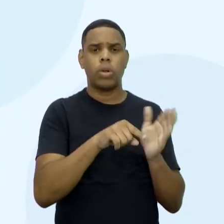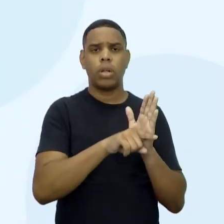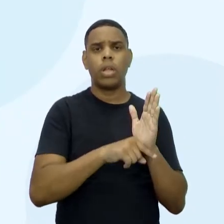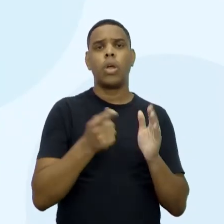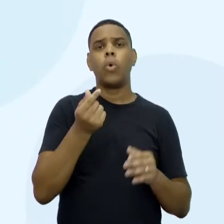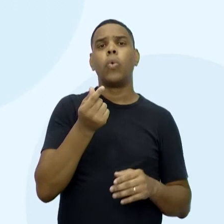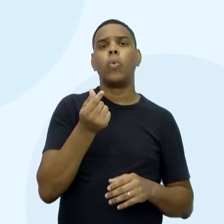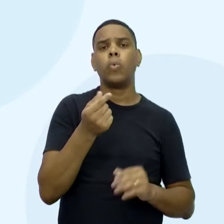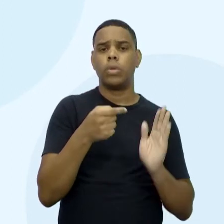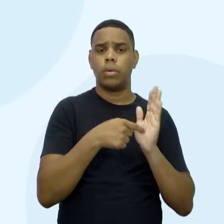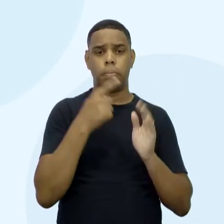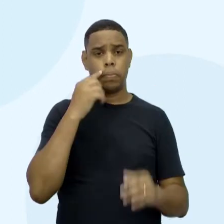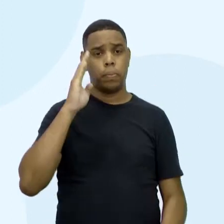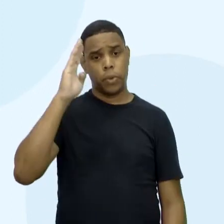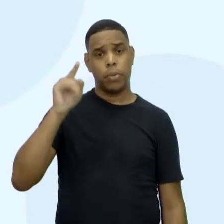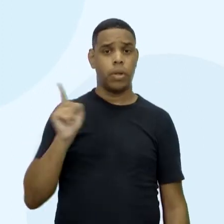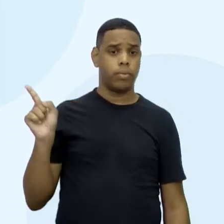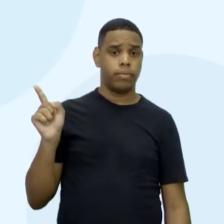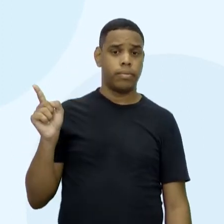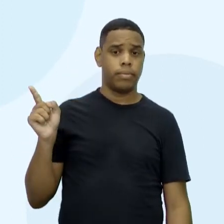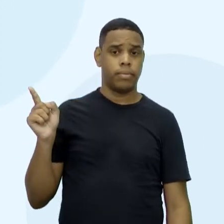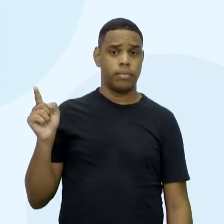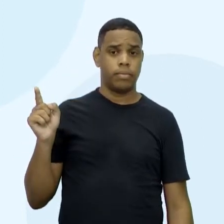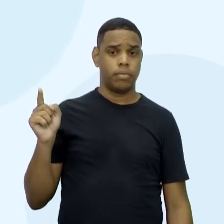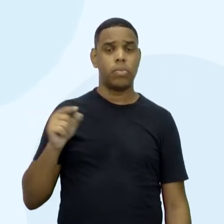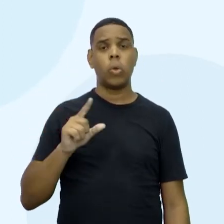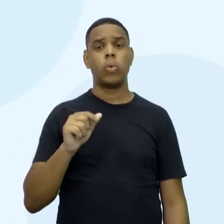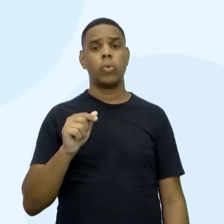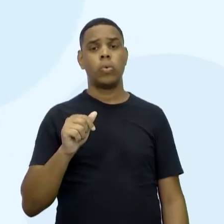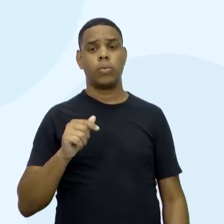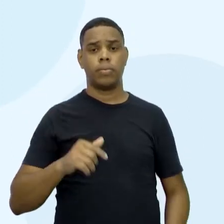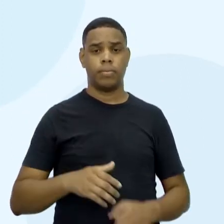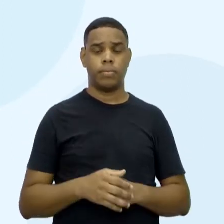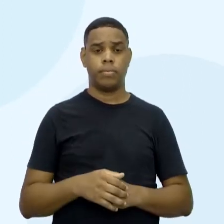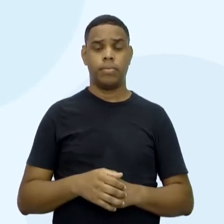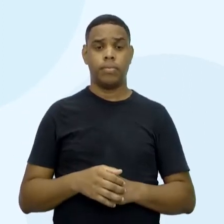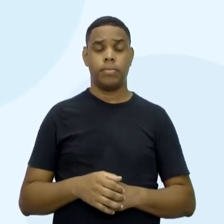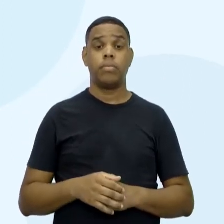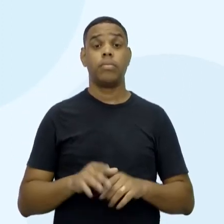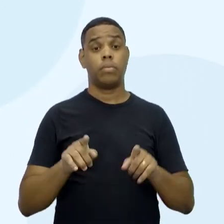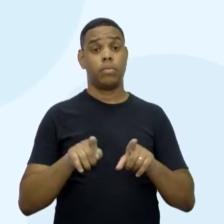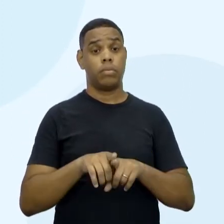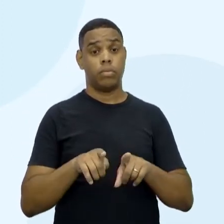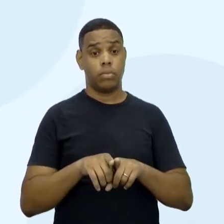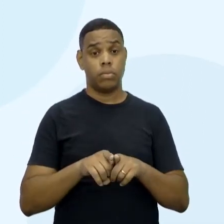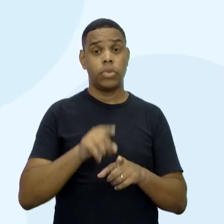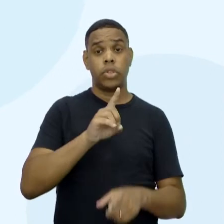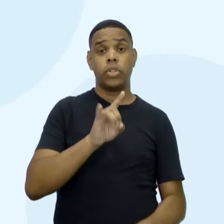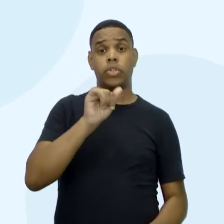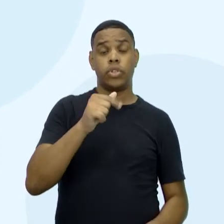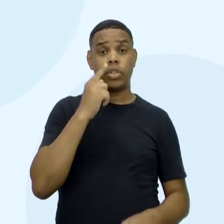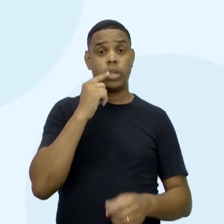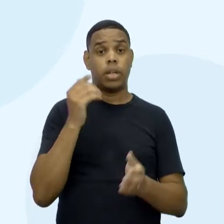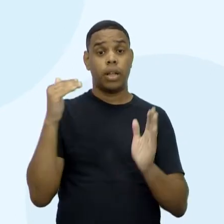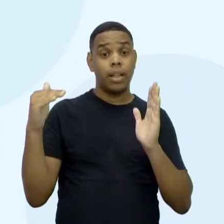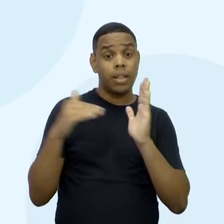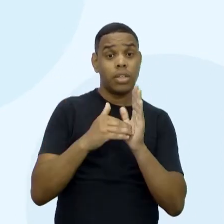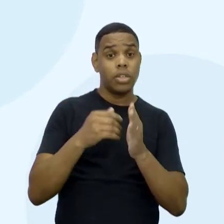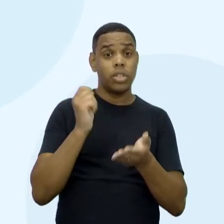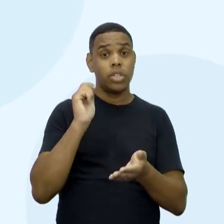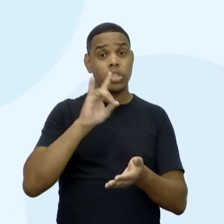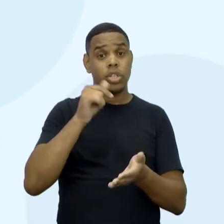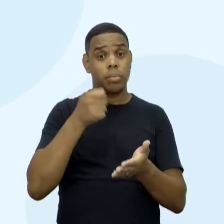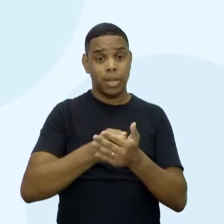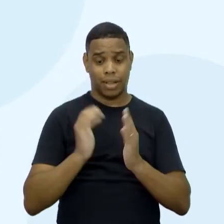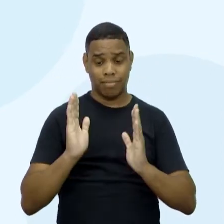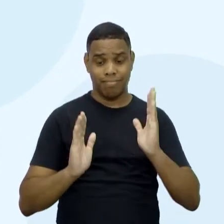valor. E o valor. E também, não menos importante, a data de vencimento, que é quando a gente